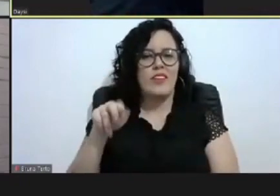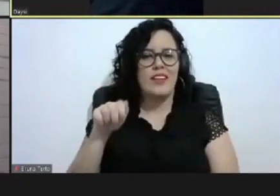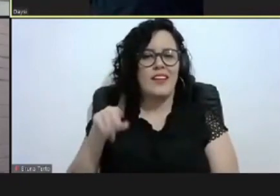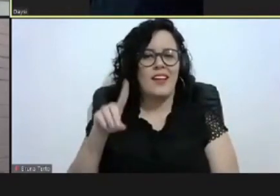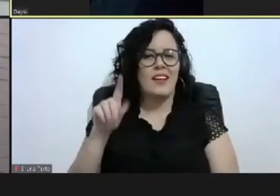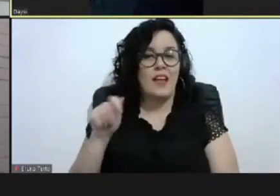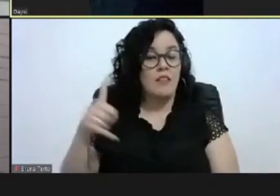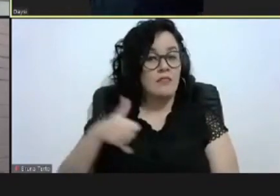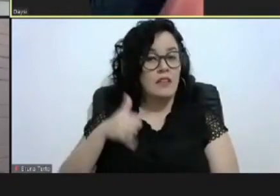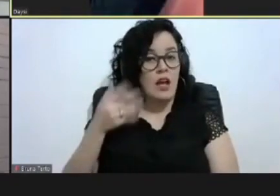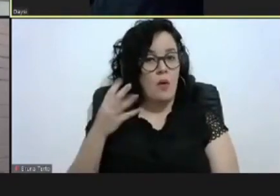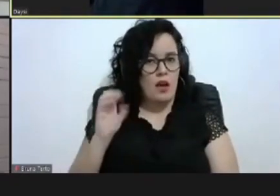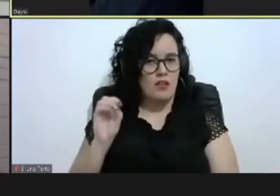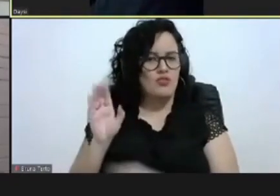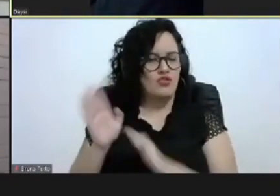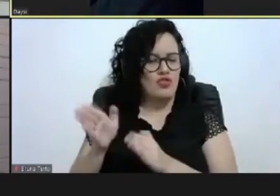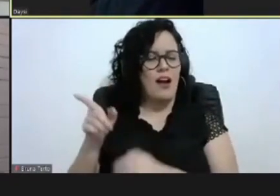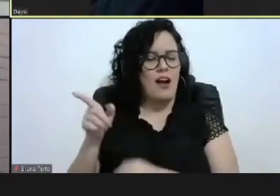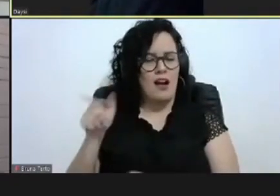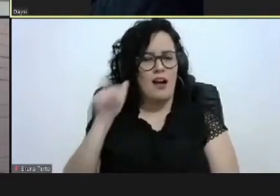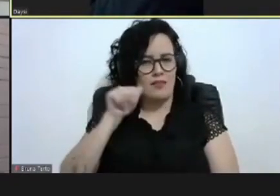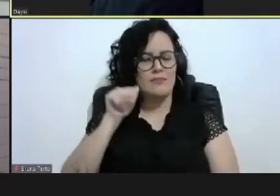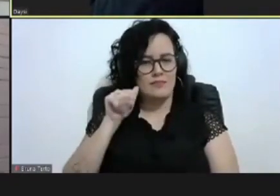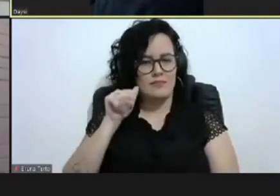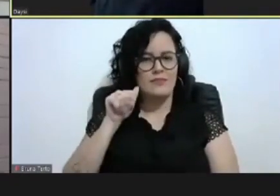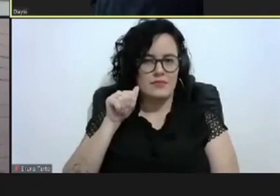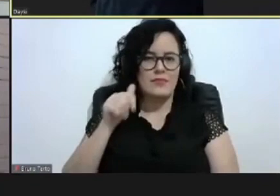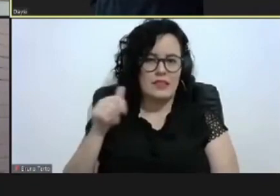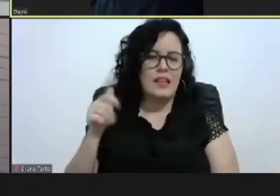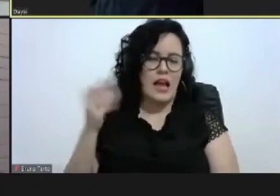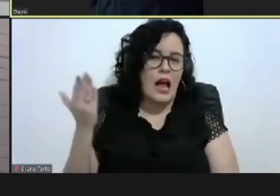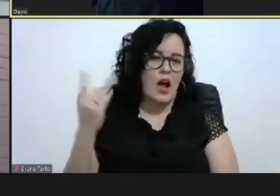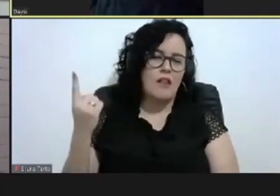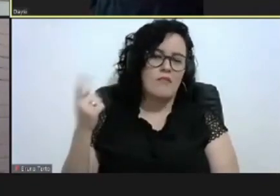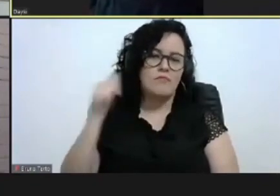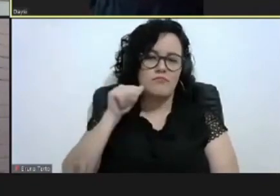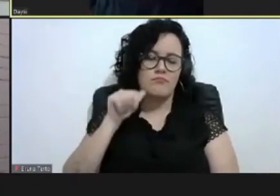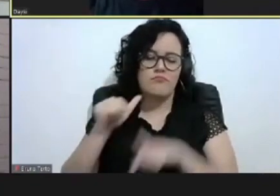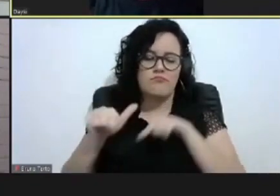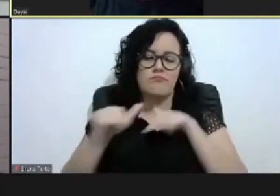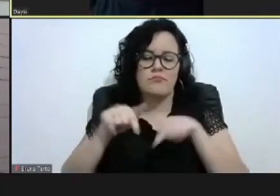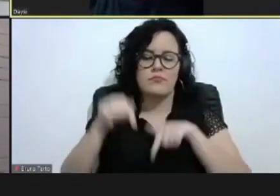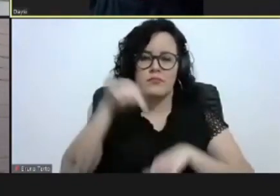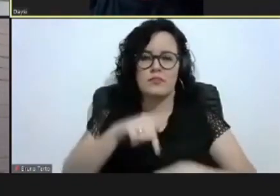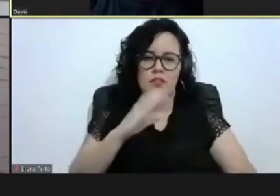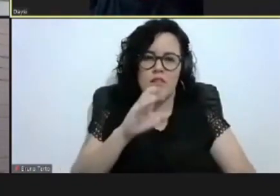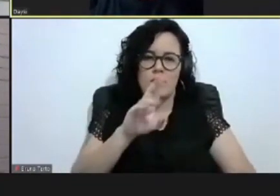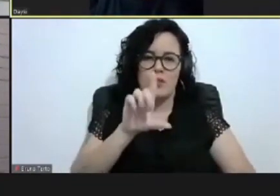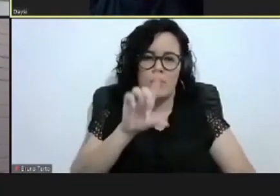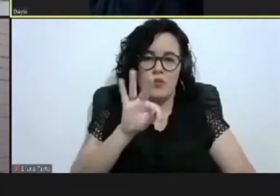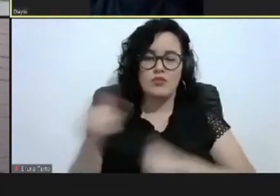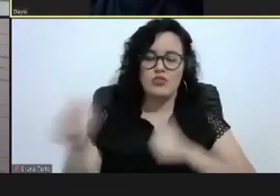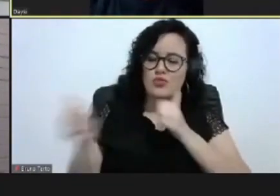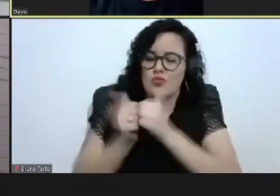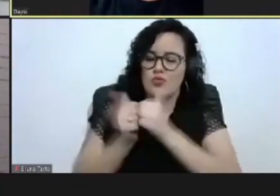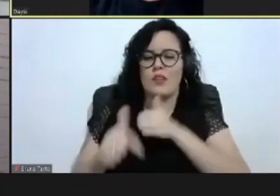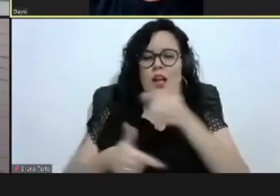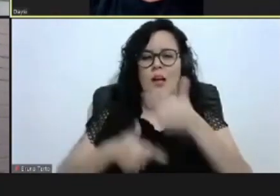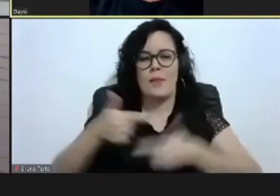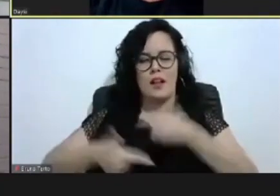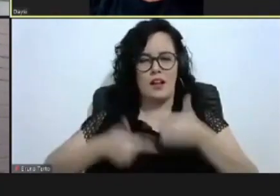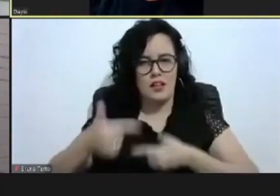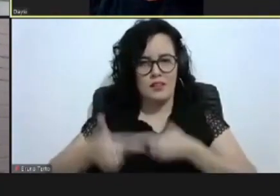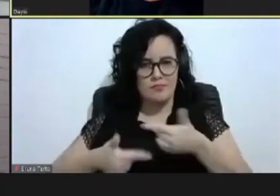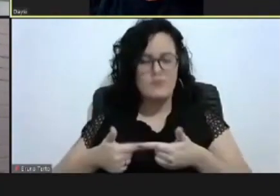40 anos, ela também veio agora para a CUT, para trabalhar com a gente, então é uma